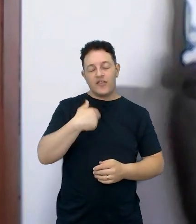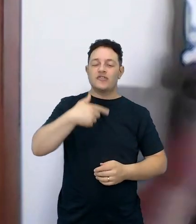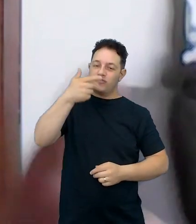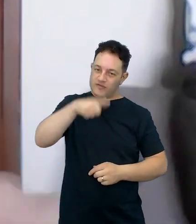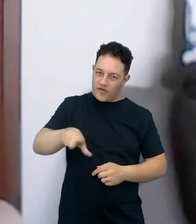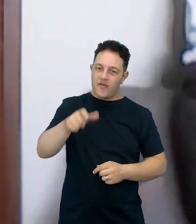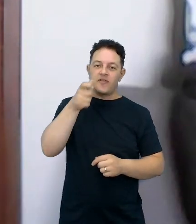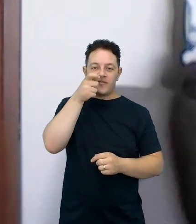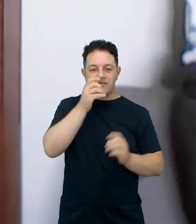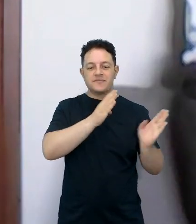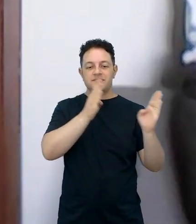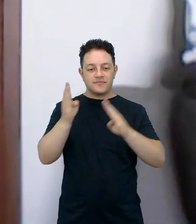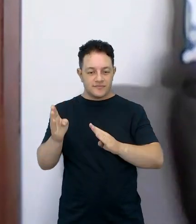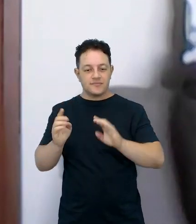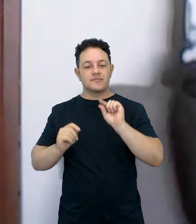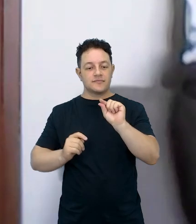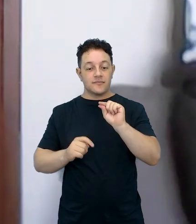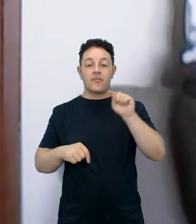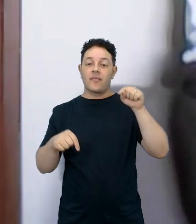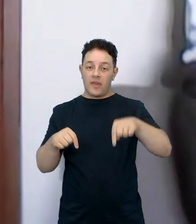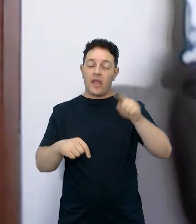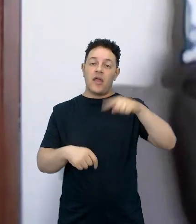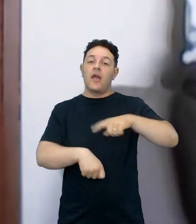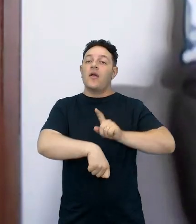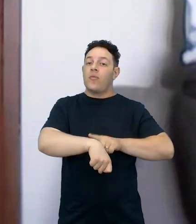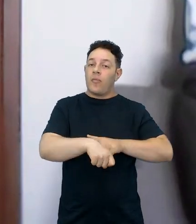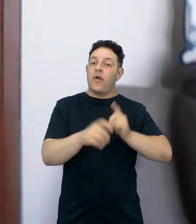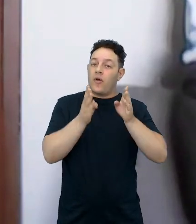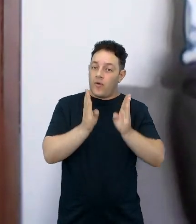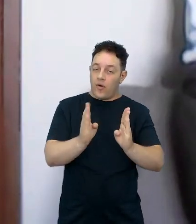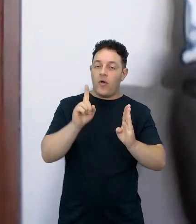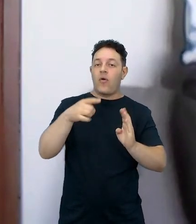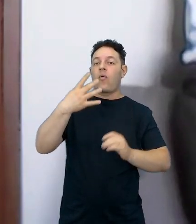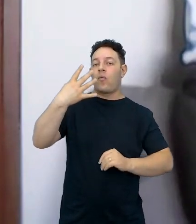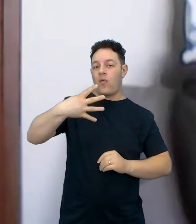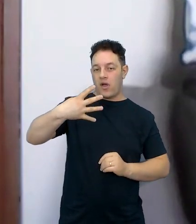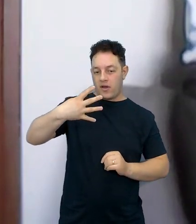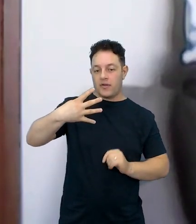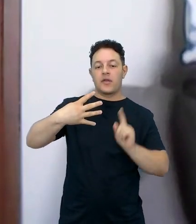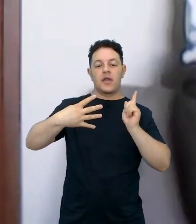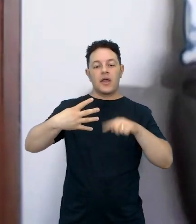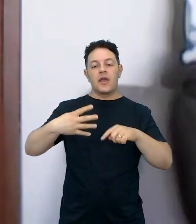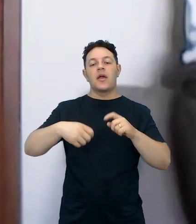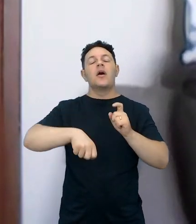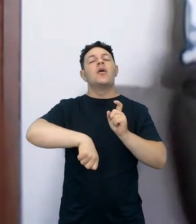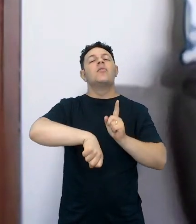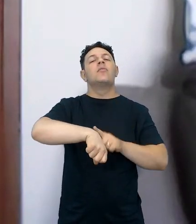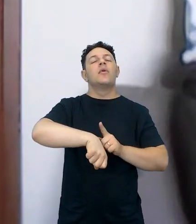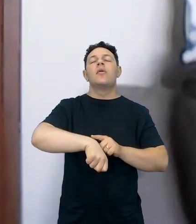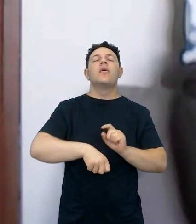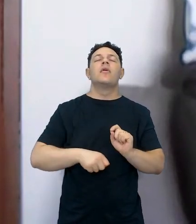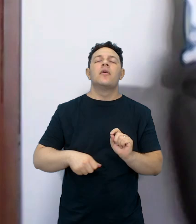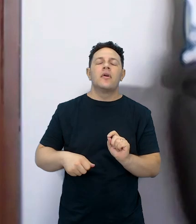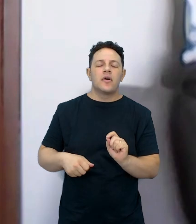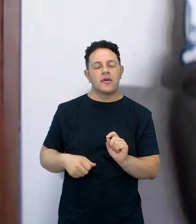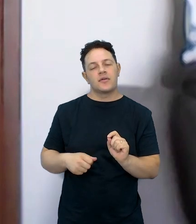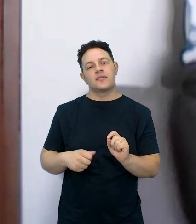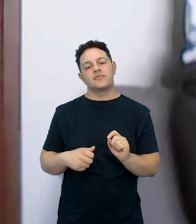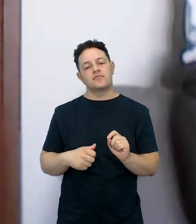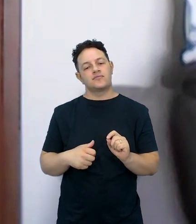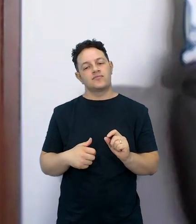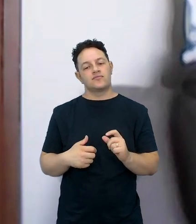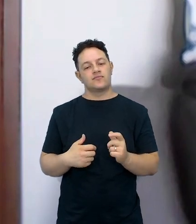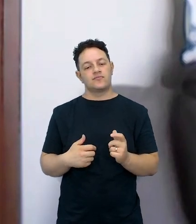Nós estamos nesse quarto momento aqui, tá? Que é esse momento